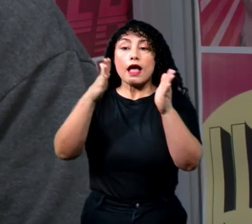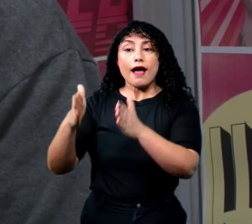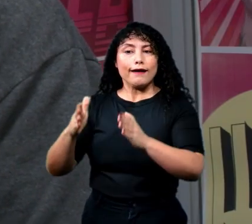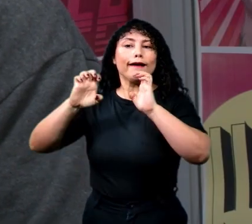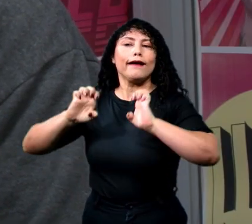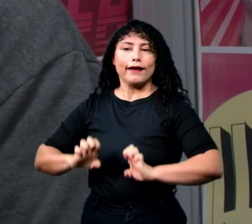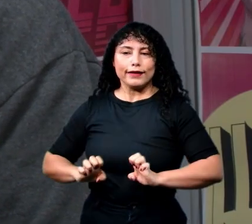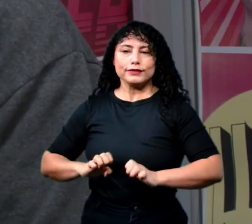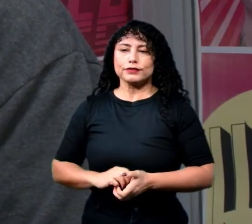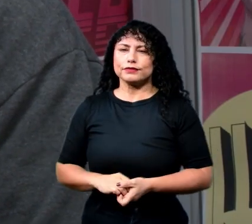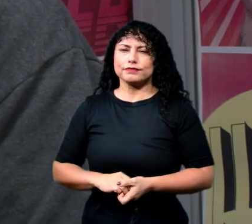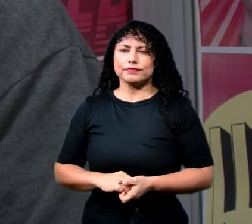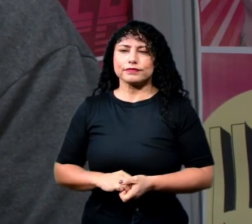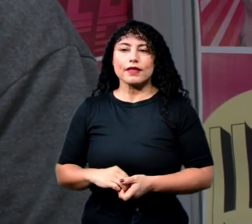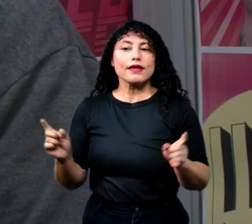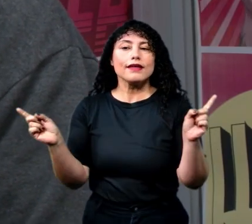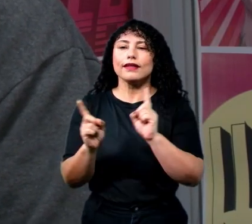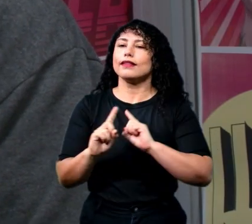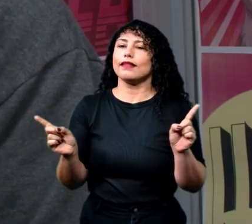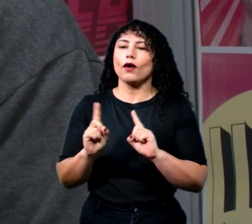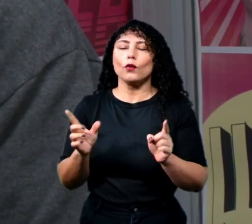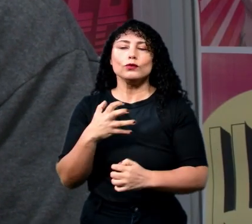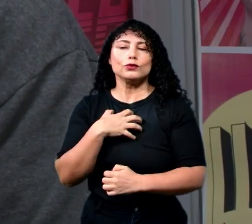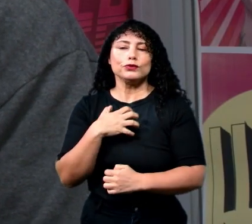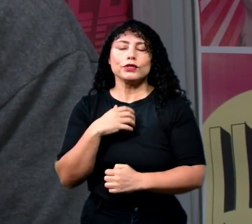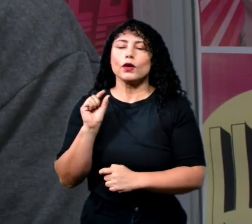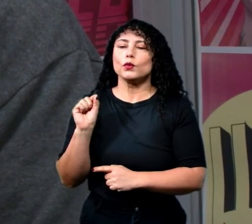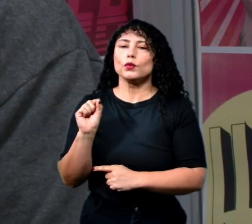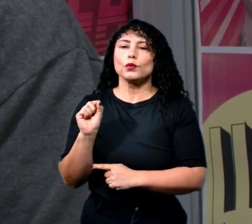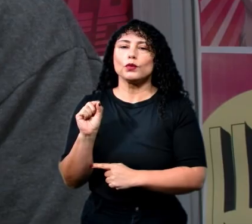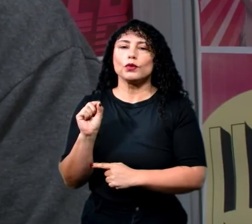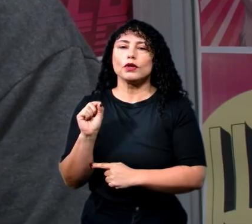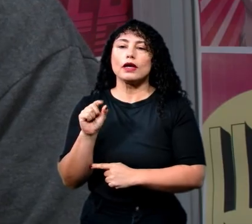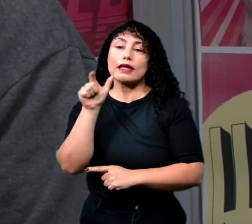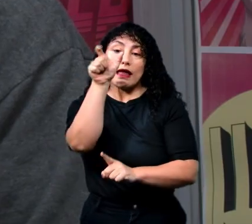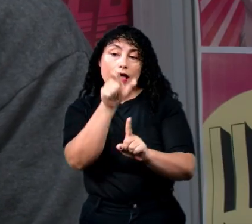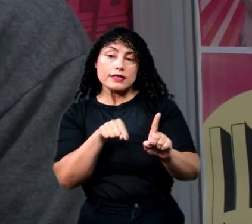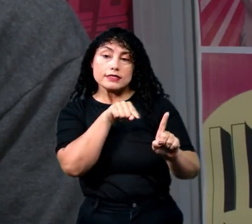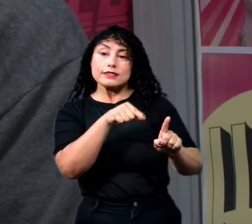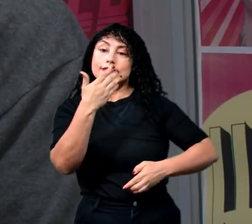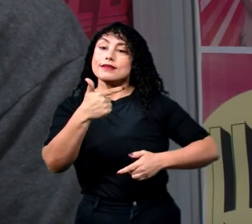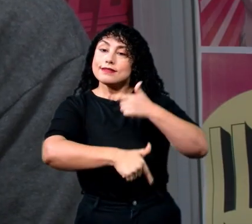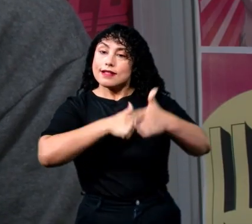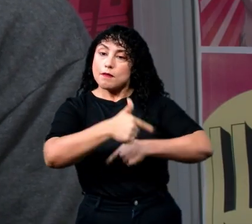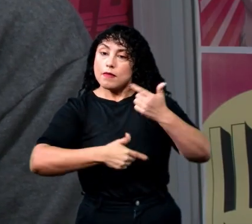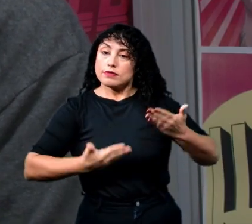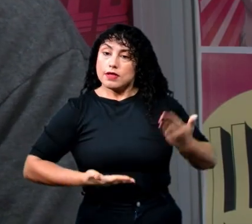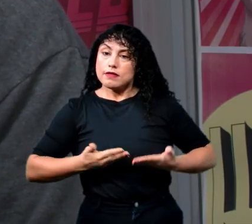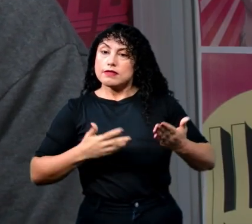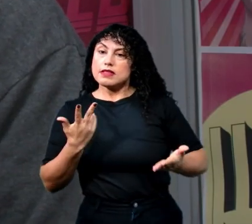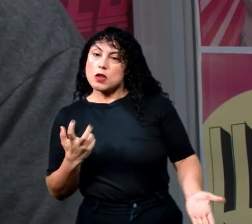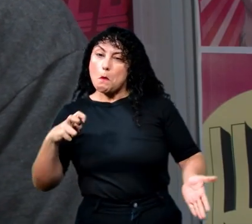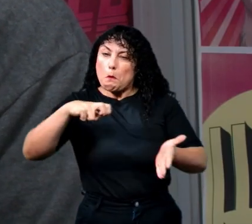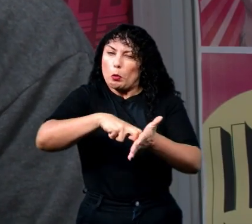né? E não de forma que esse servidor seja punido de